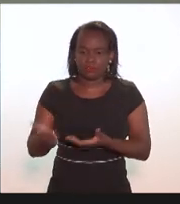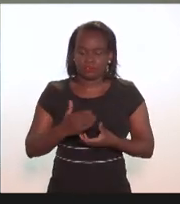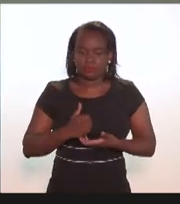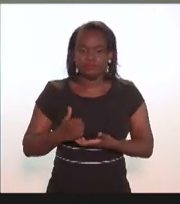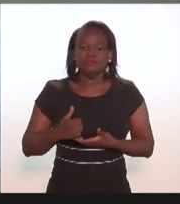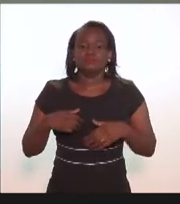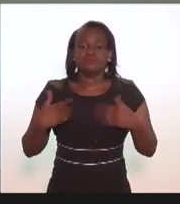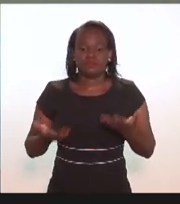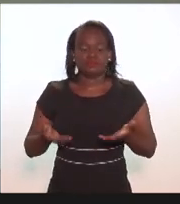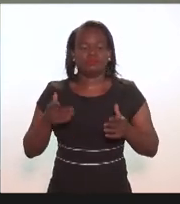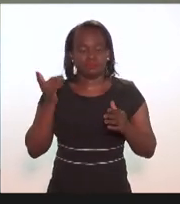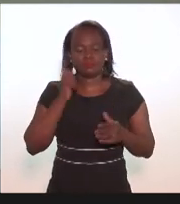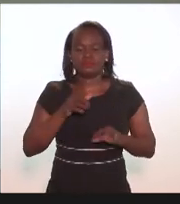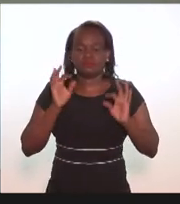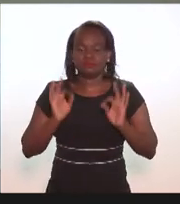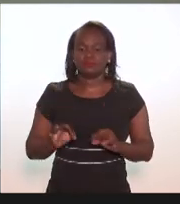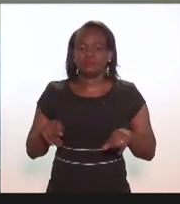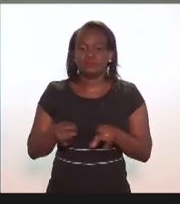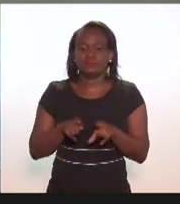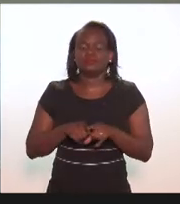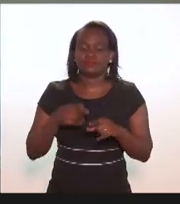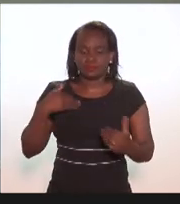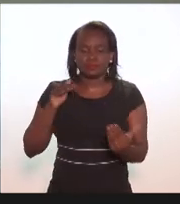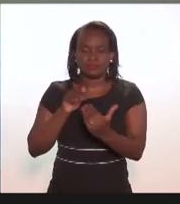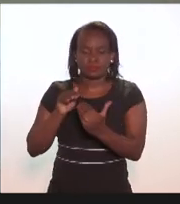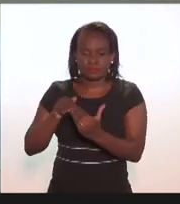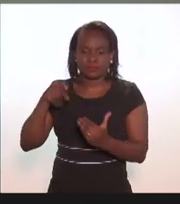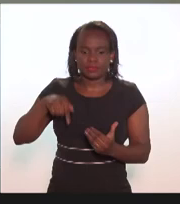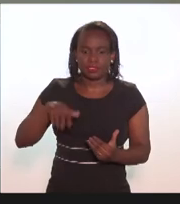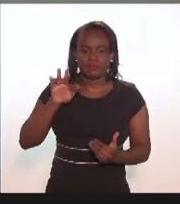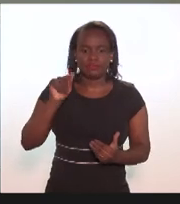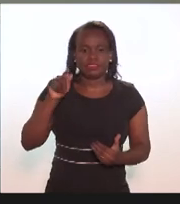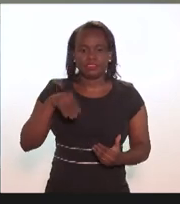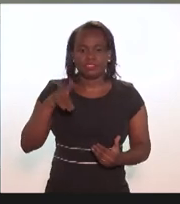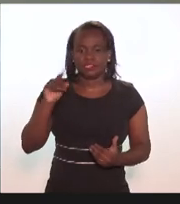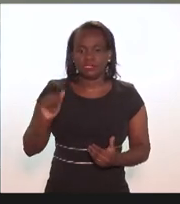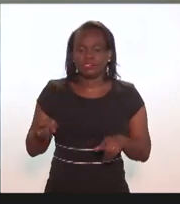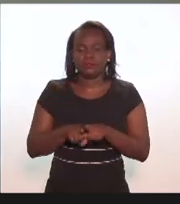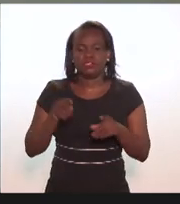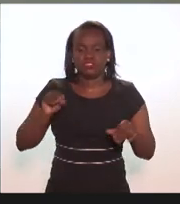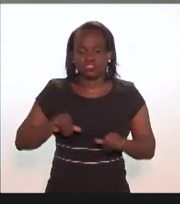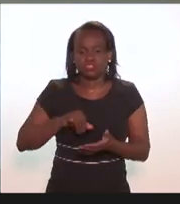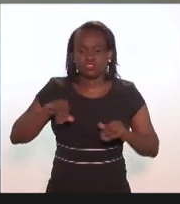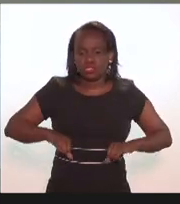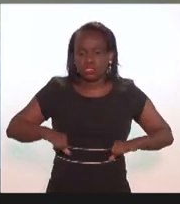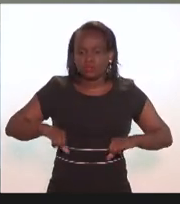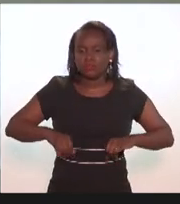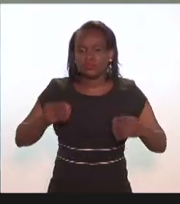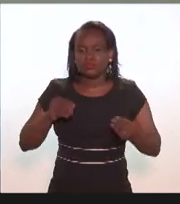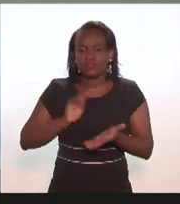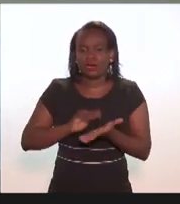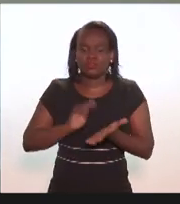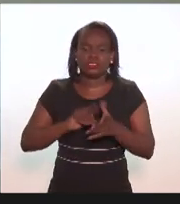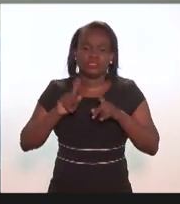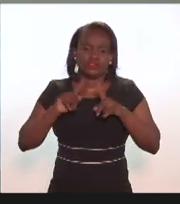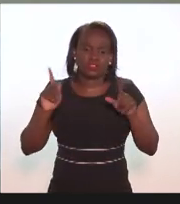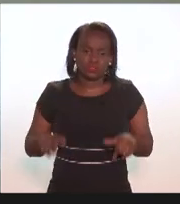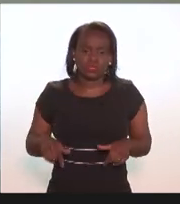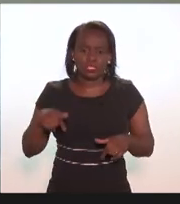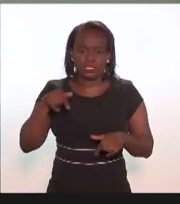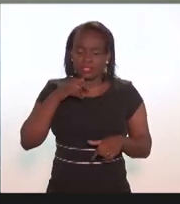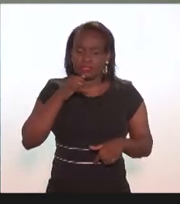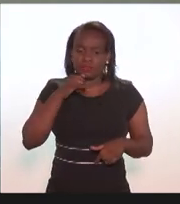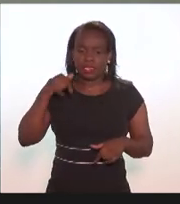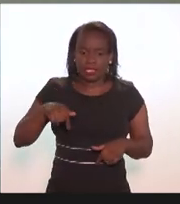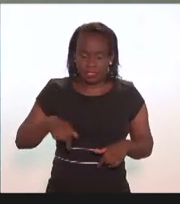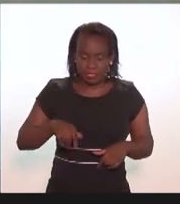fica saneado. E eu estou totalmente de acordo. Aqui na Fazenda, a gente também sofre muito com a falta de servidores. Para vocês terem uma ideia, aqui no Tesouro eu tenho